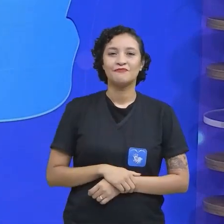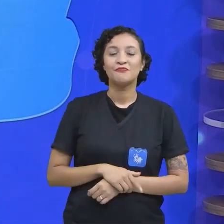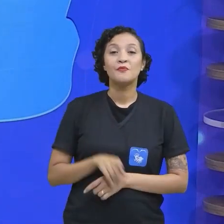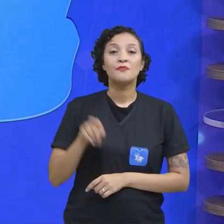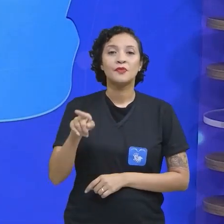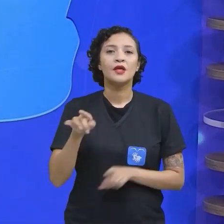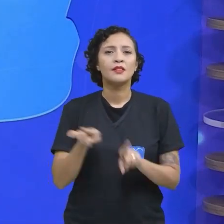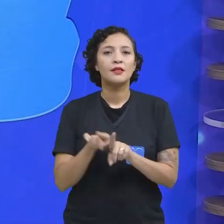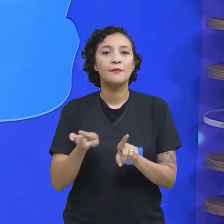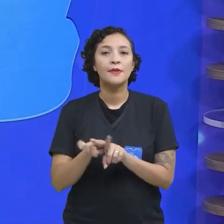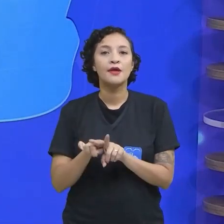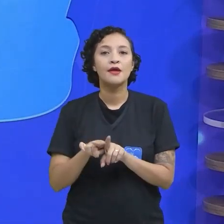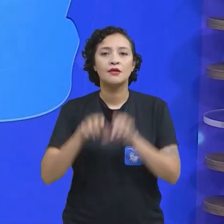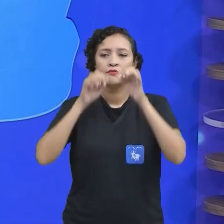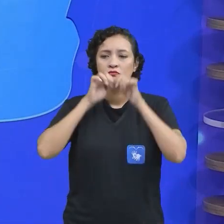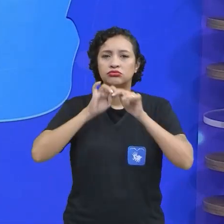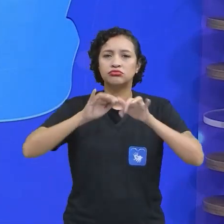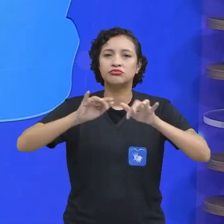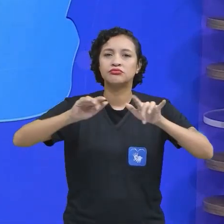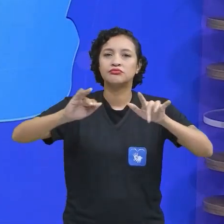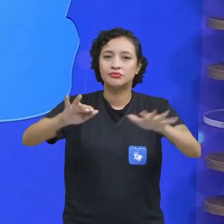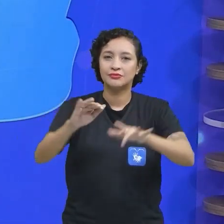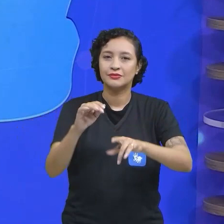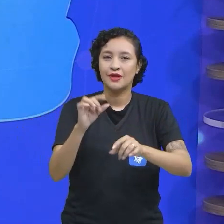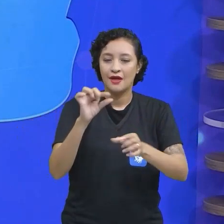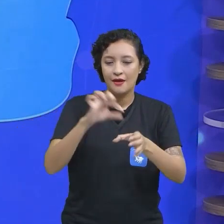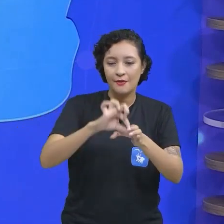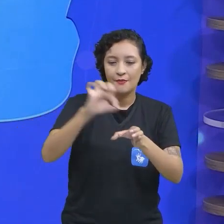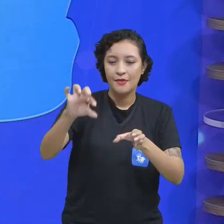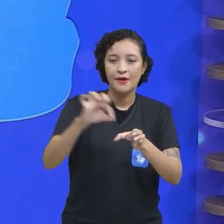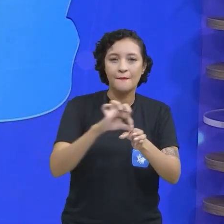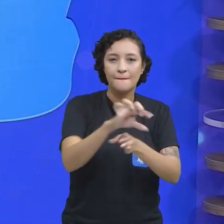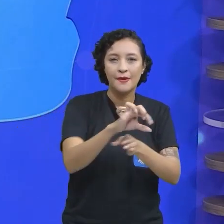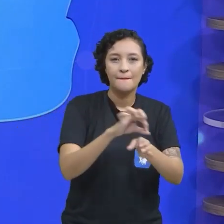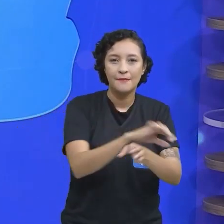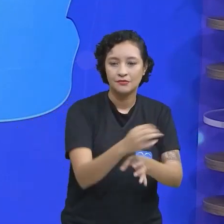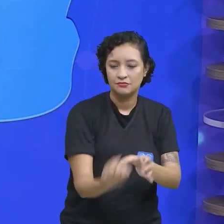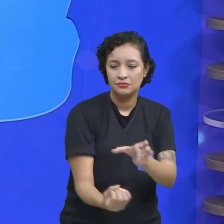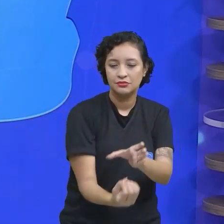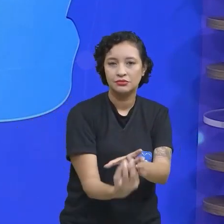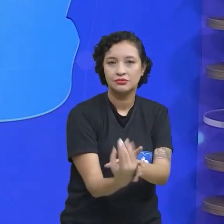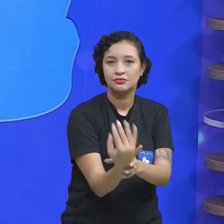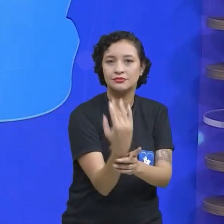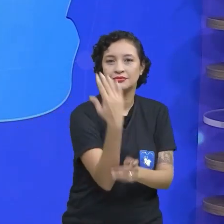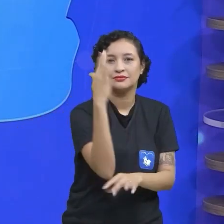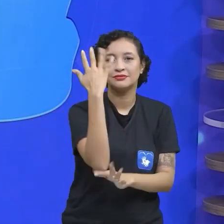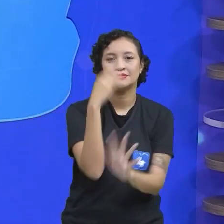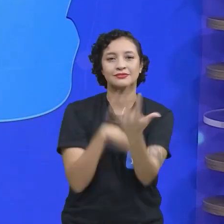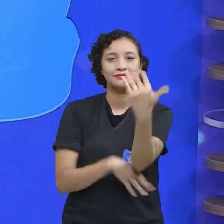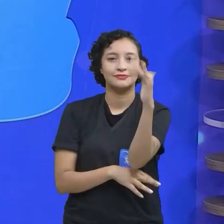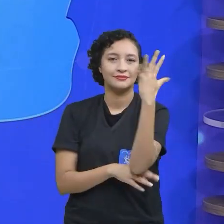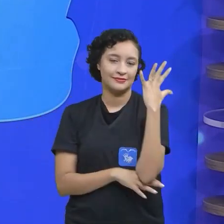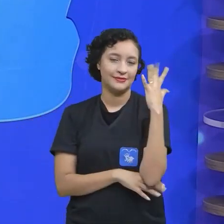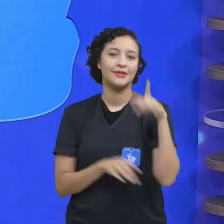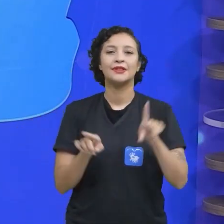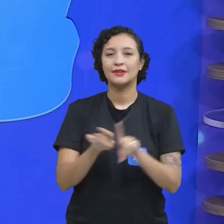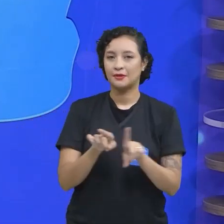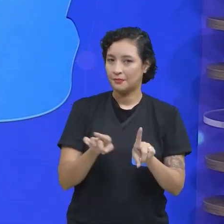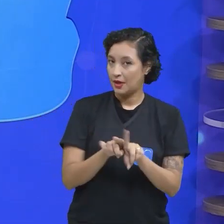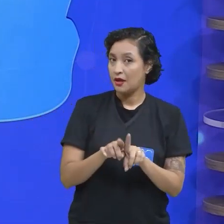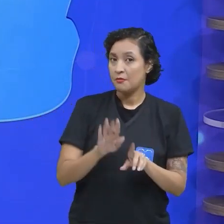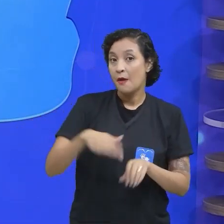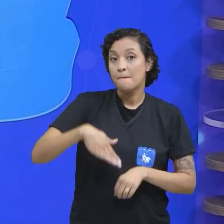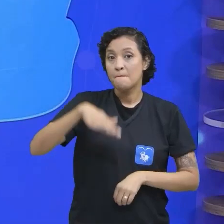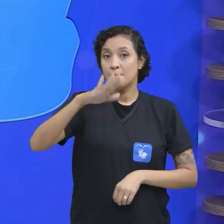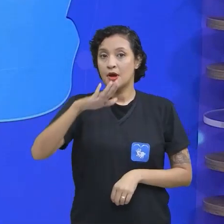distribuem também sementes, né? Para que gere outras árvores, né? Para que germinem e gerem também mais frutas. As